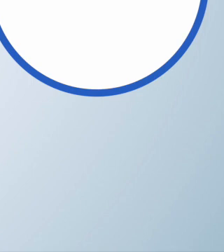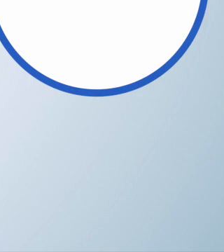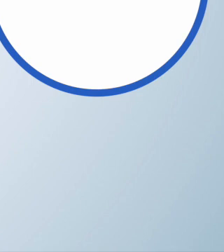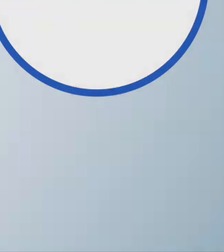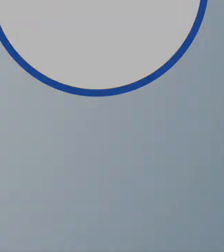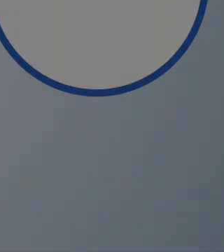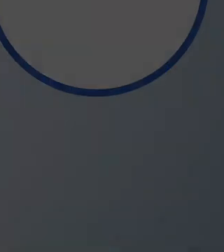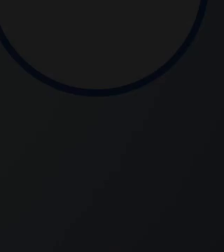Obrigado.